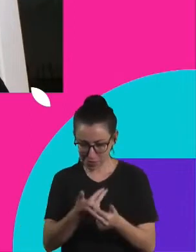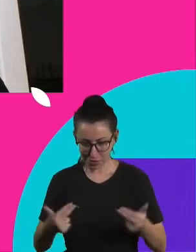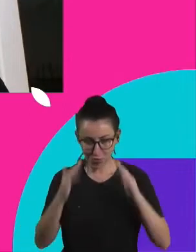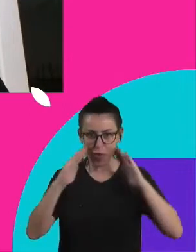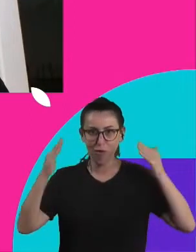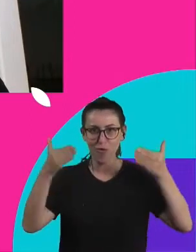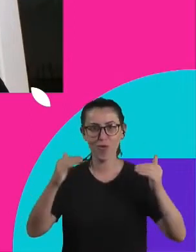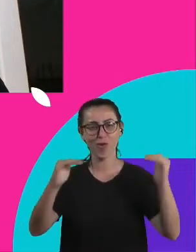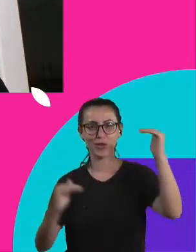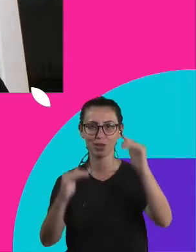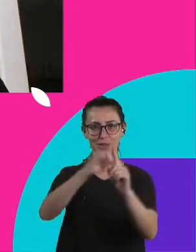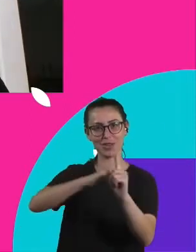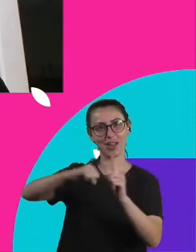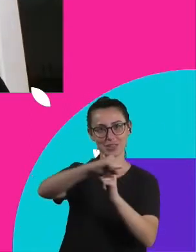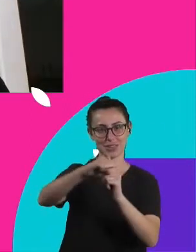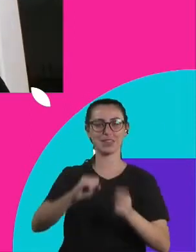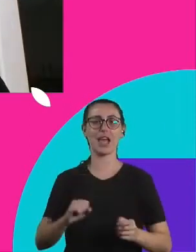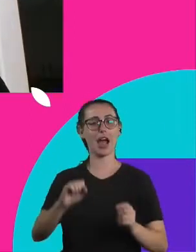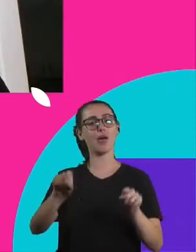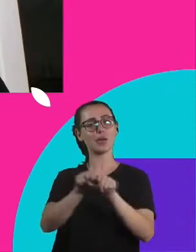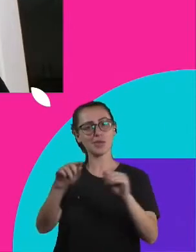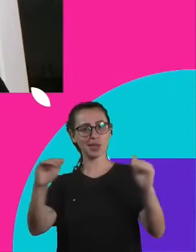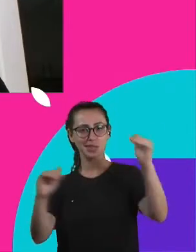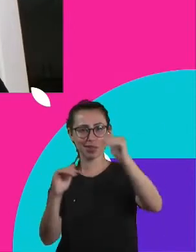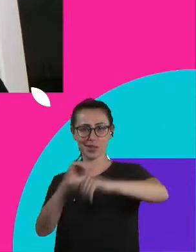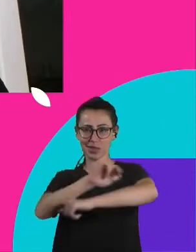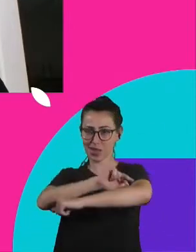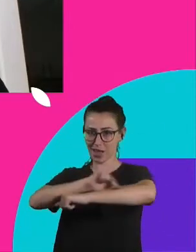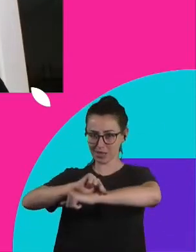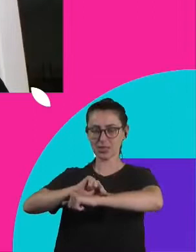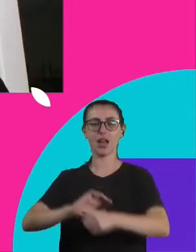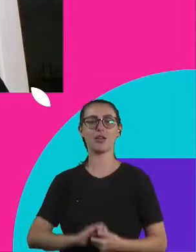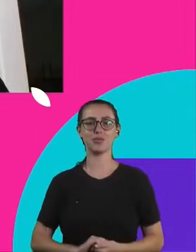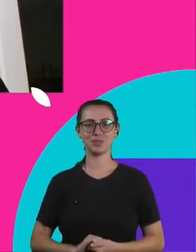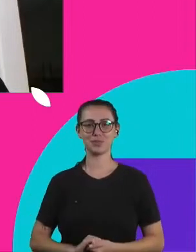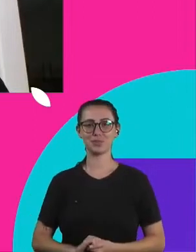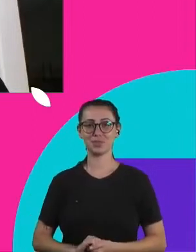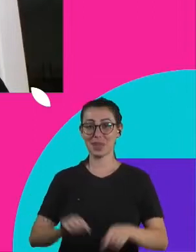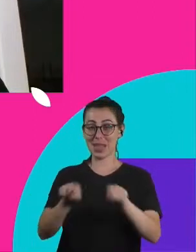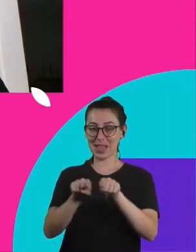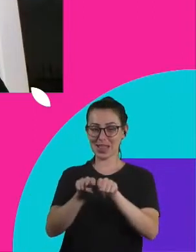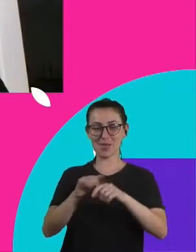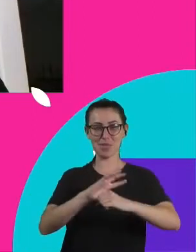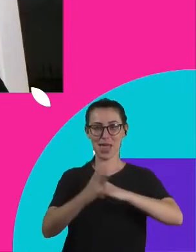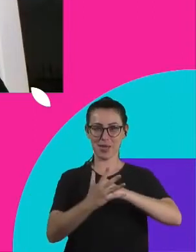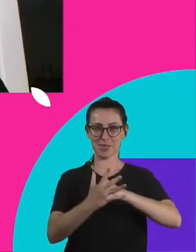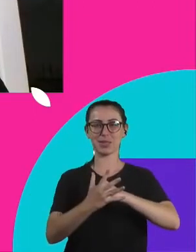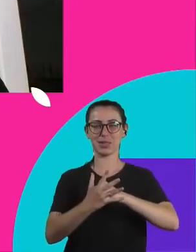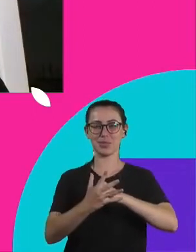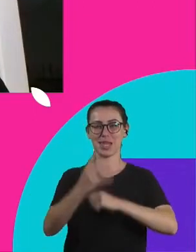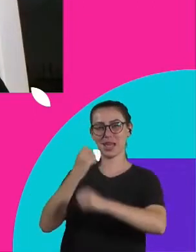desigualdade social e às desigualdades raciais. E na pandemia, no ano passado, o programa Mães da